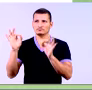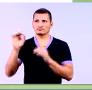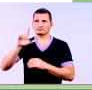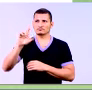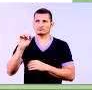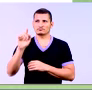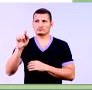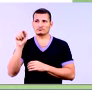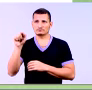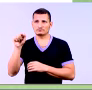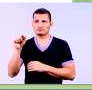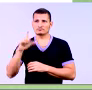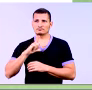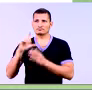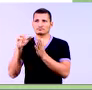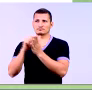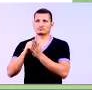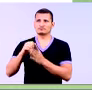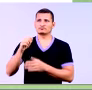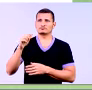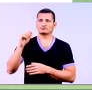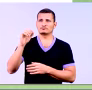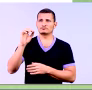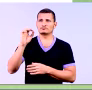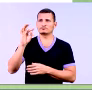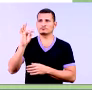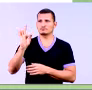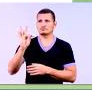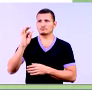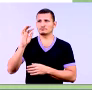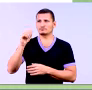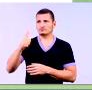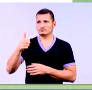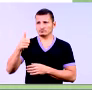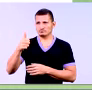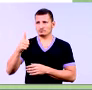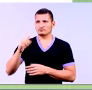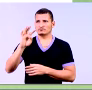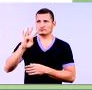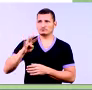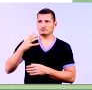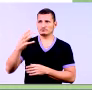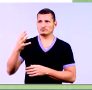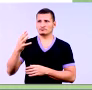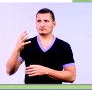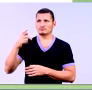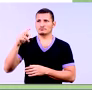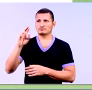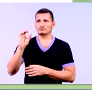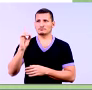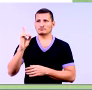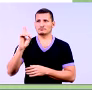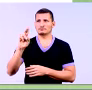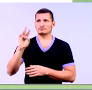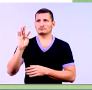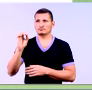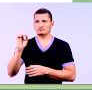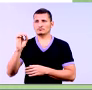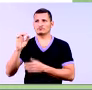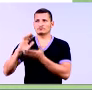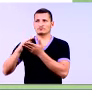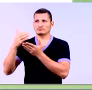ele está registrando a transação 1, né? A alteração na tabela produto, notebook e